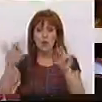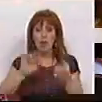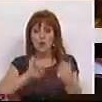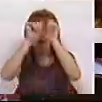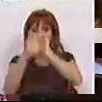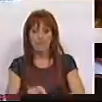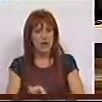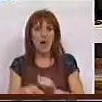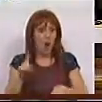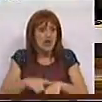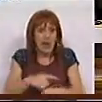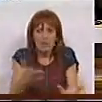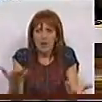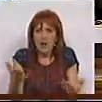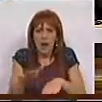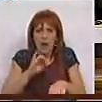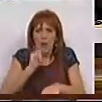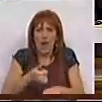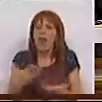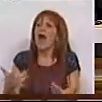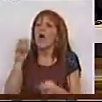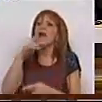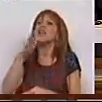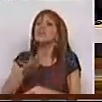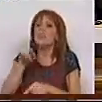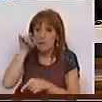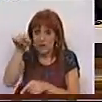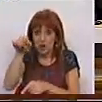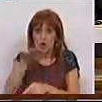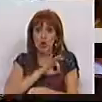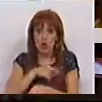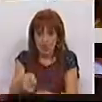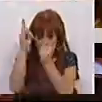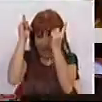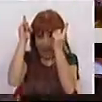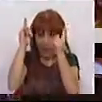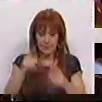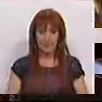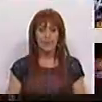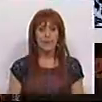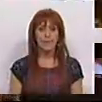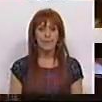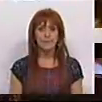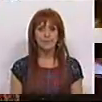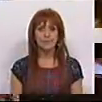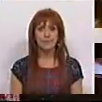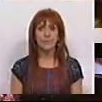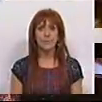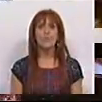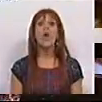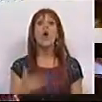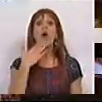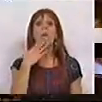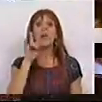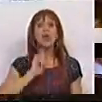reconversão. Não tivemos tempo de o fazer. Agora quem dá explicações são os senhores. Há 4 anos. Estava obrigada,